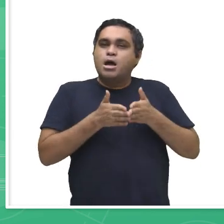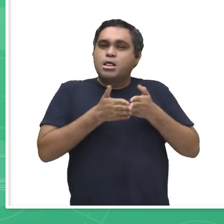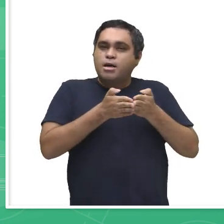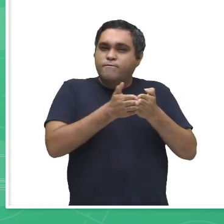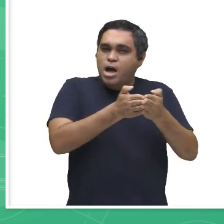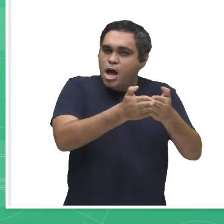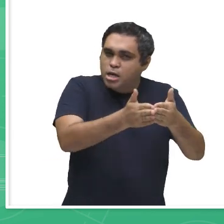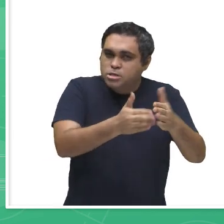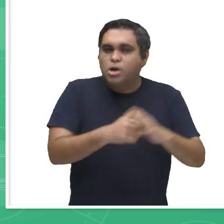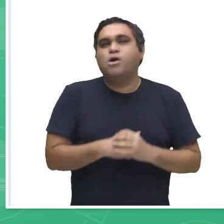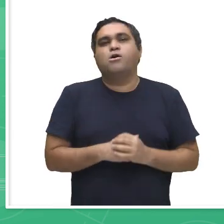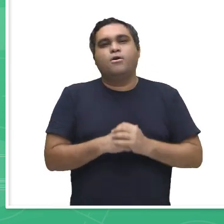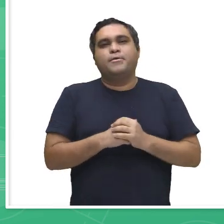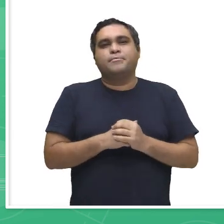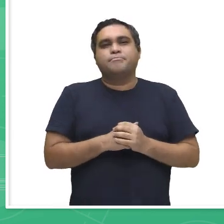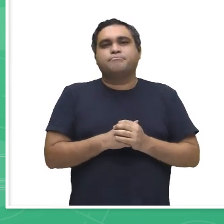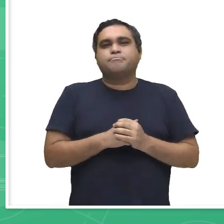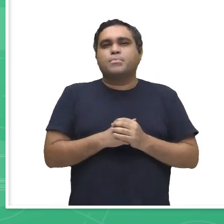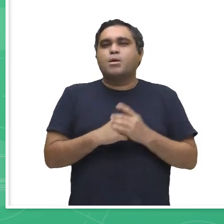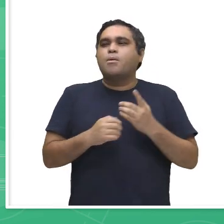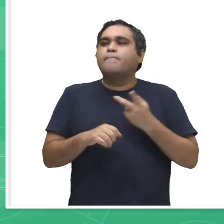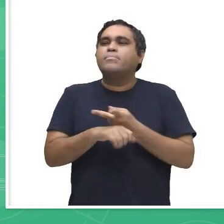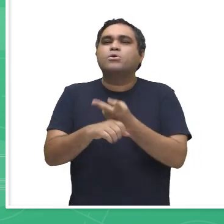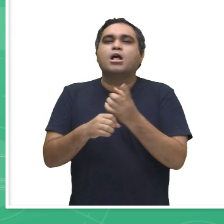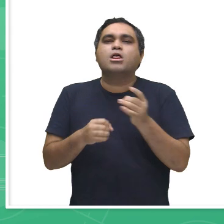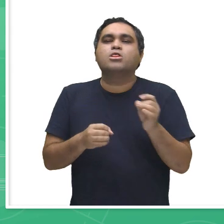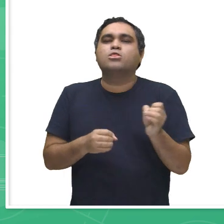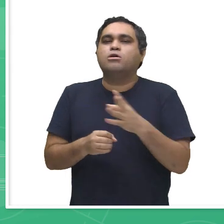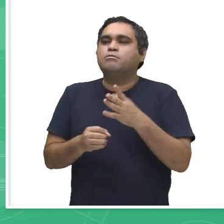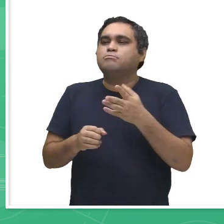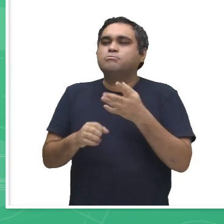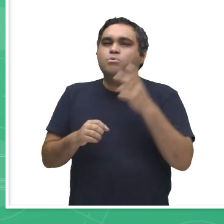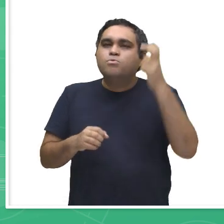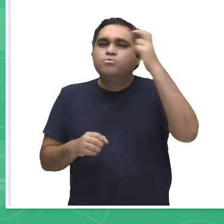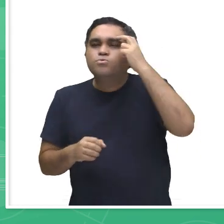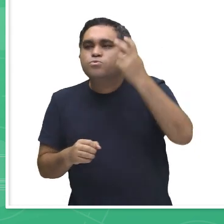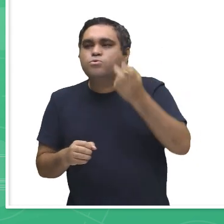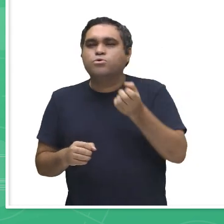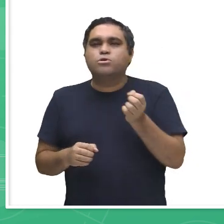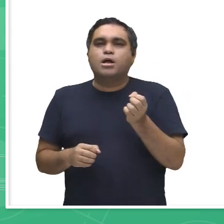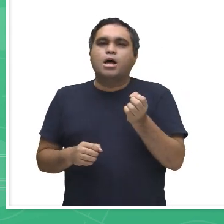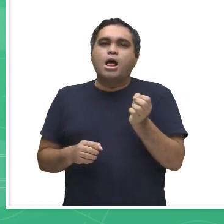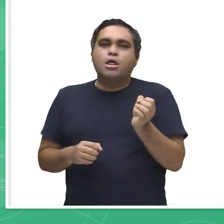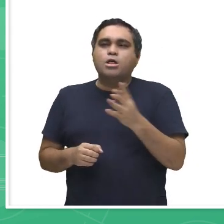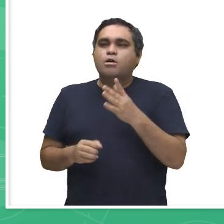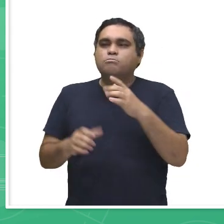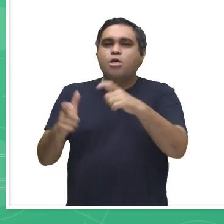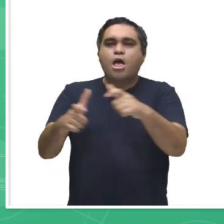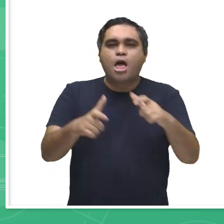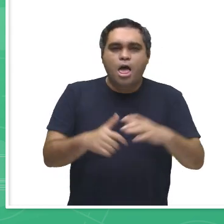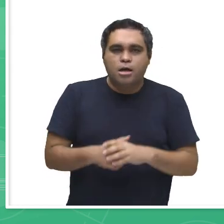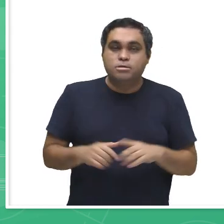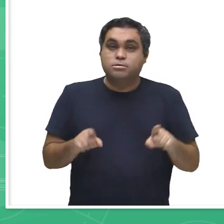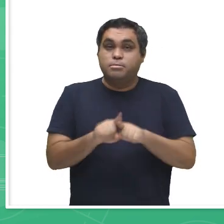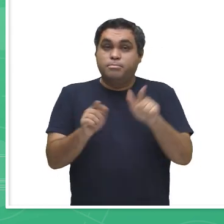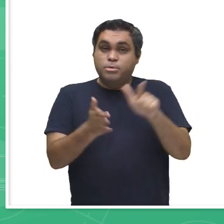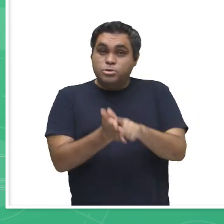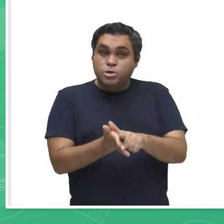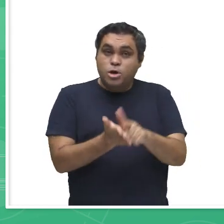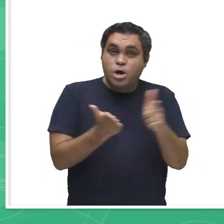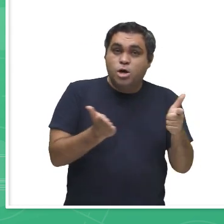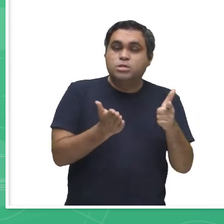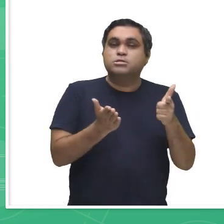aí, buscar novas terras, novas culturas, a invenção da imprensa, fundamental para a difusão das ideias,